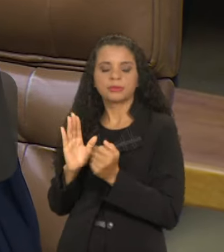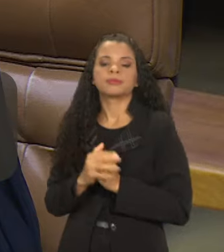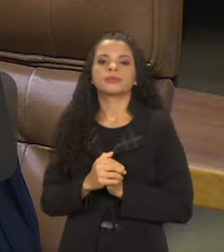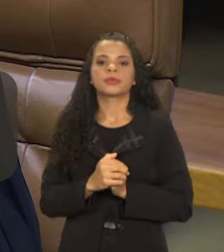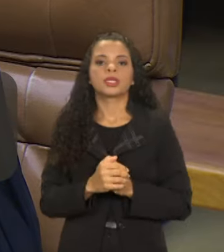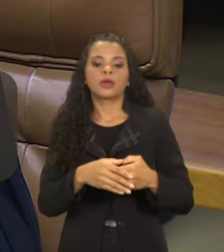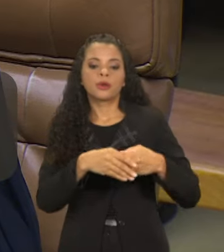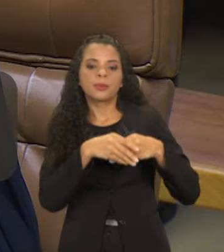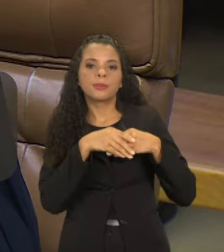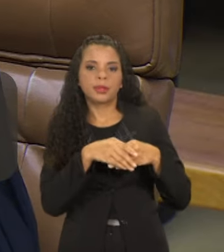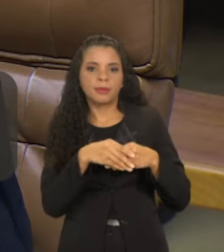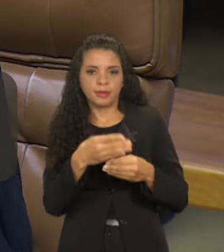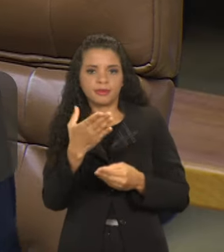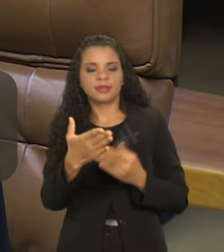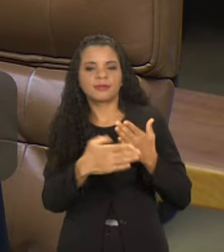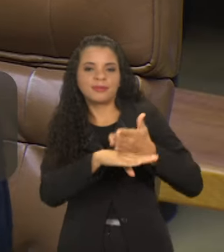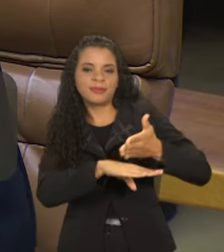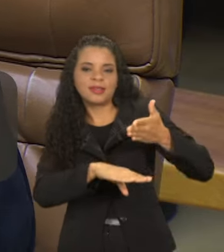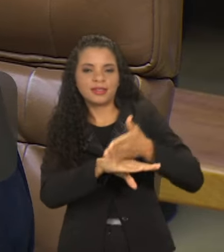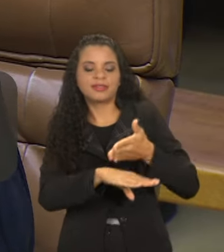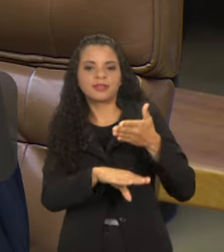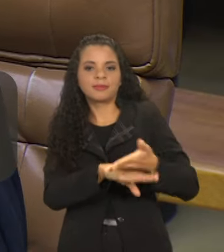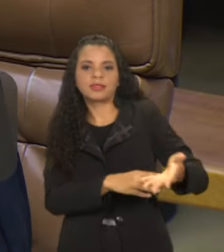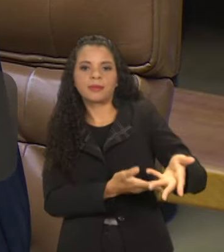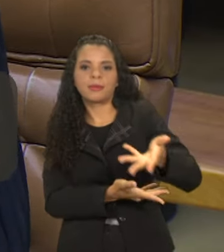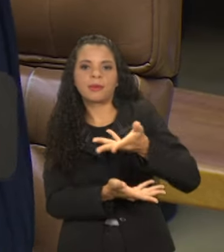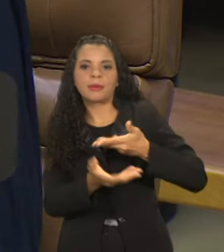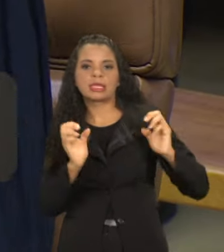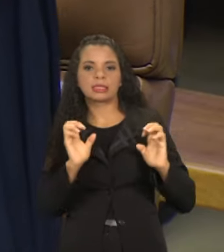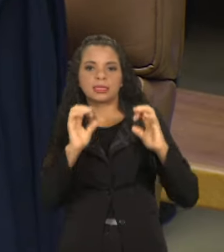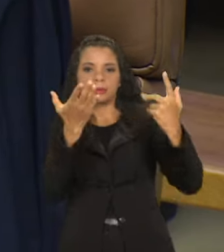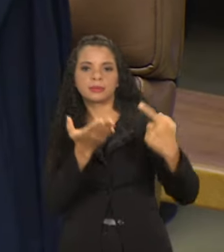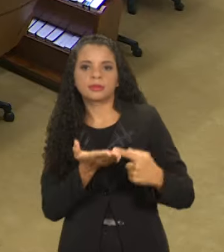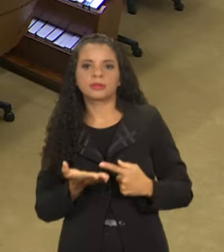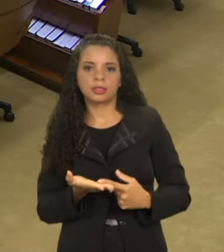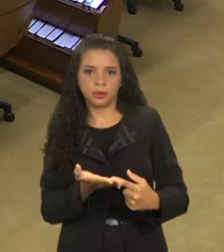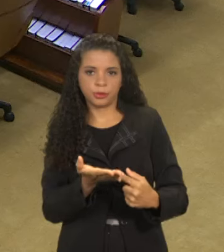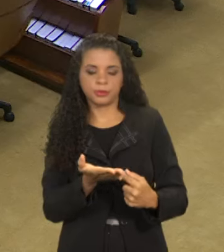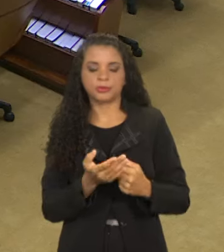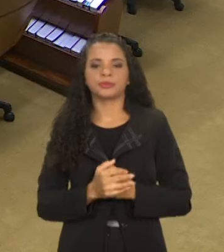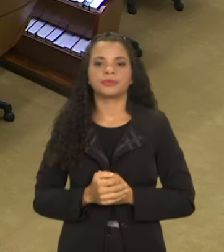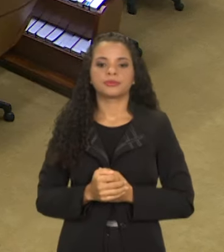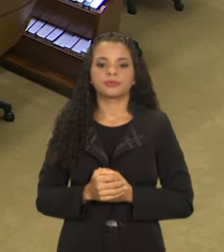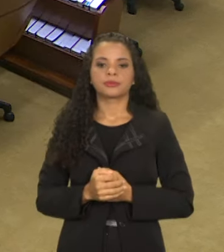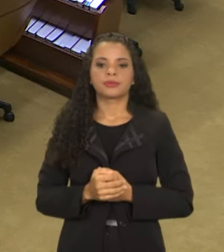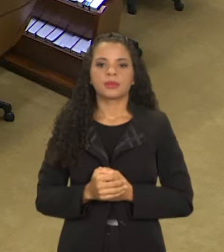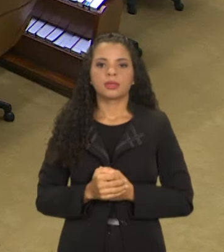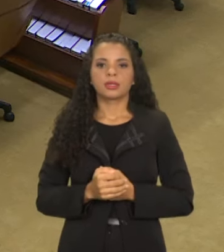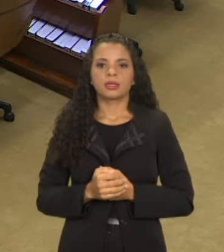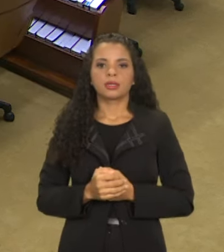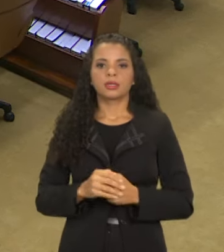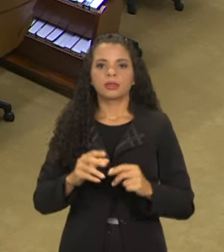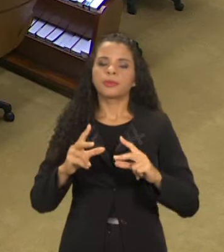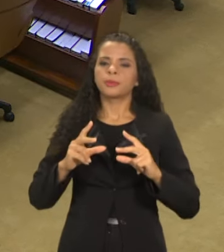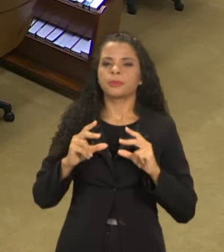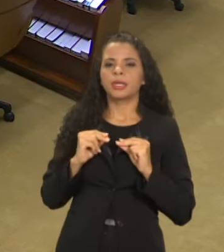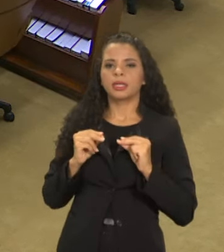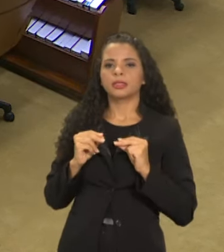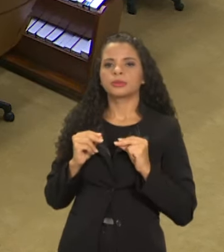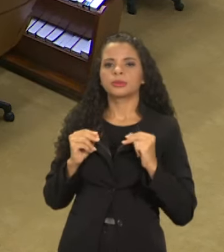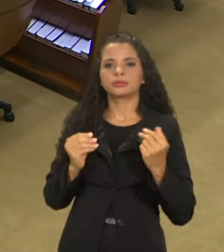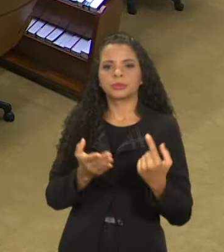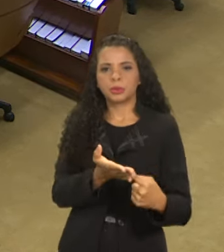pela relevante participação na celebração desse acordo. O mérito do acordo, embora me pareça bom no geral,